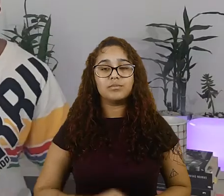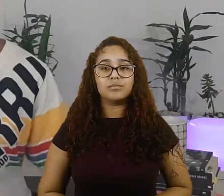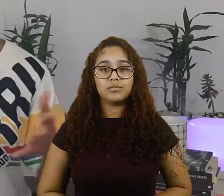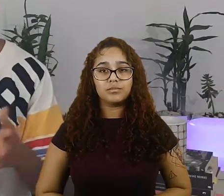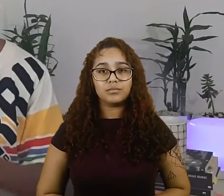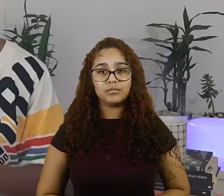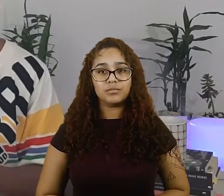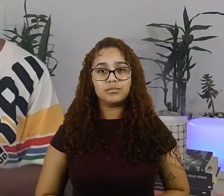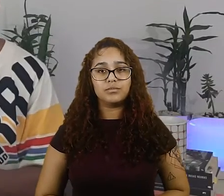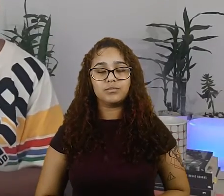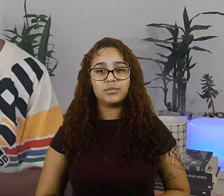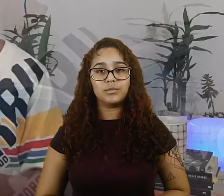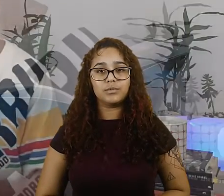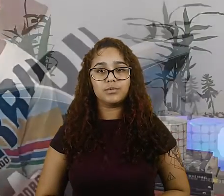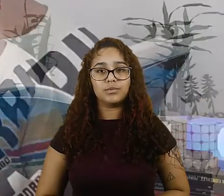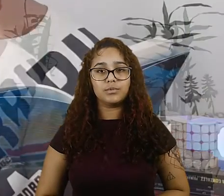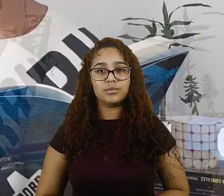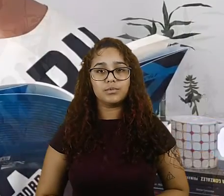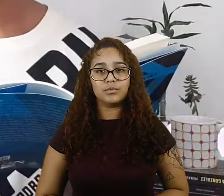sempre aconteceram.